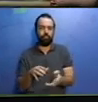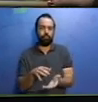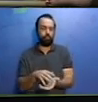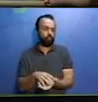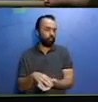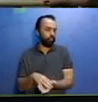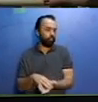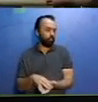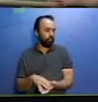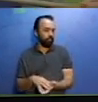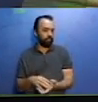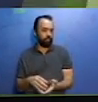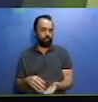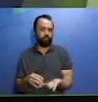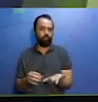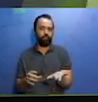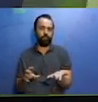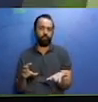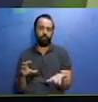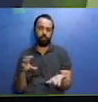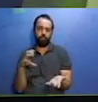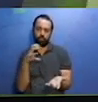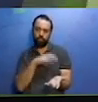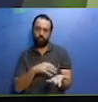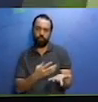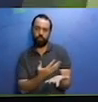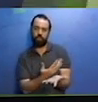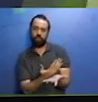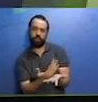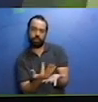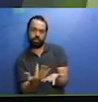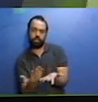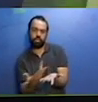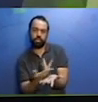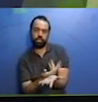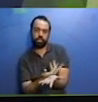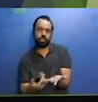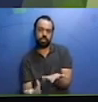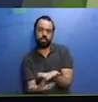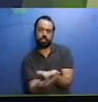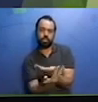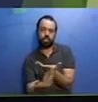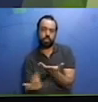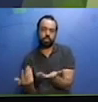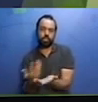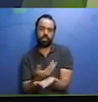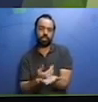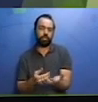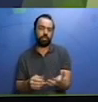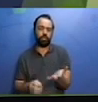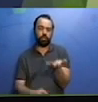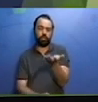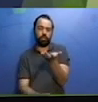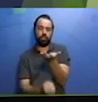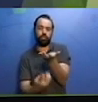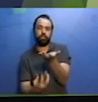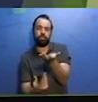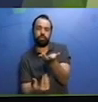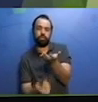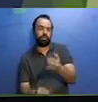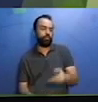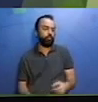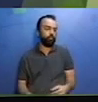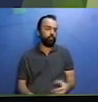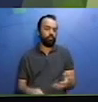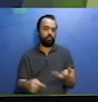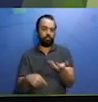daqui, utilizada para distribuir o calor, de forma homogênea, o calor que vem do bico de Bunsen. Já o